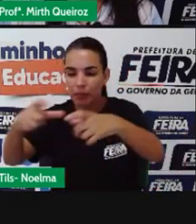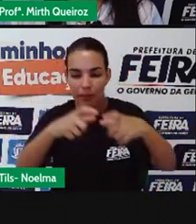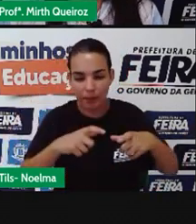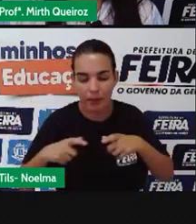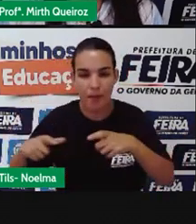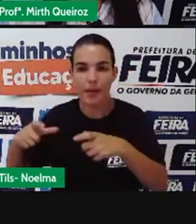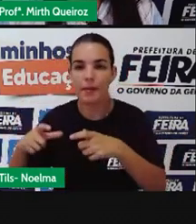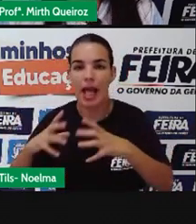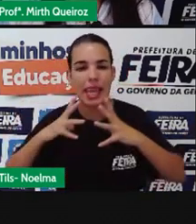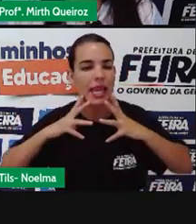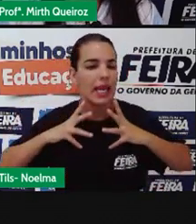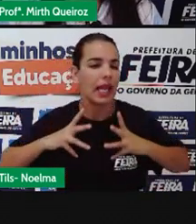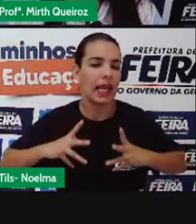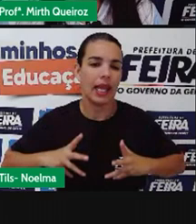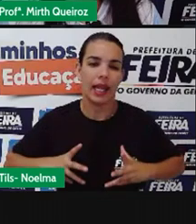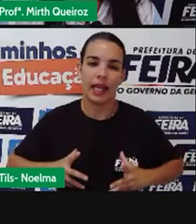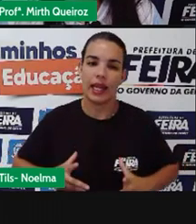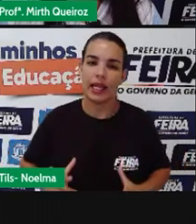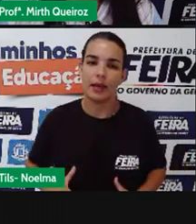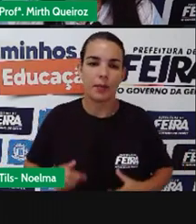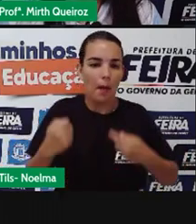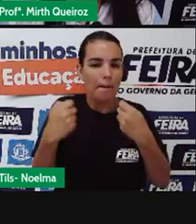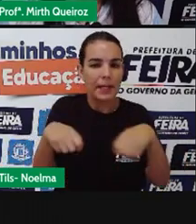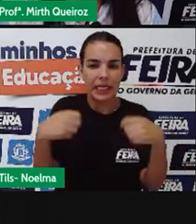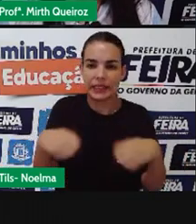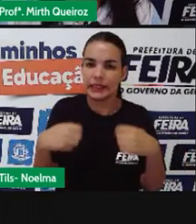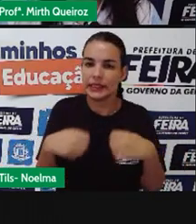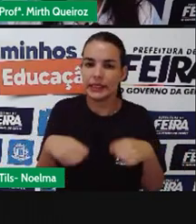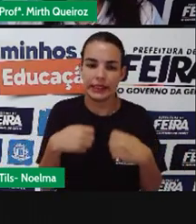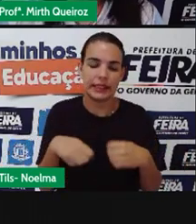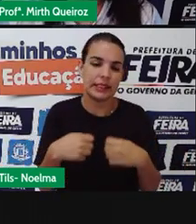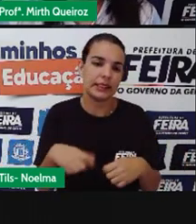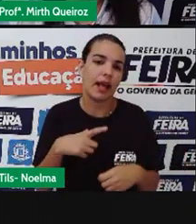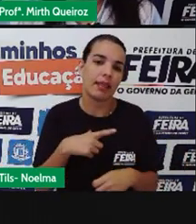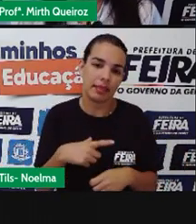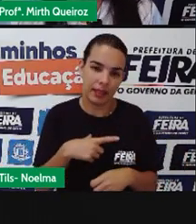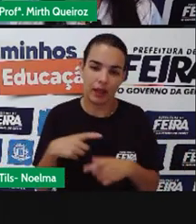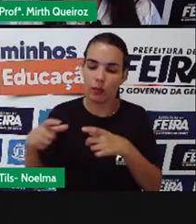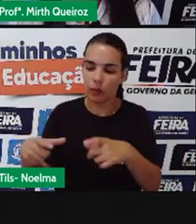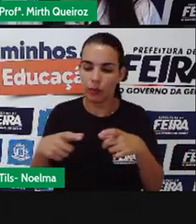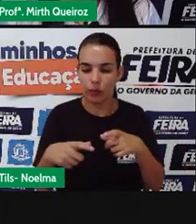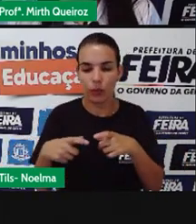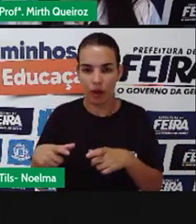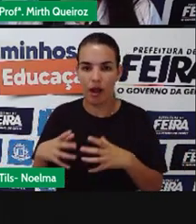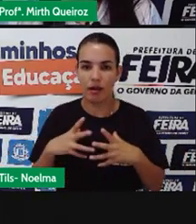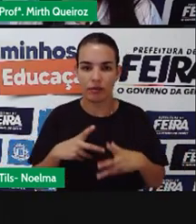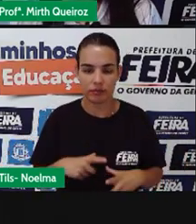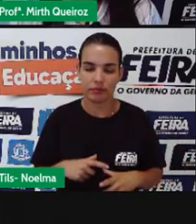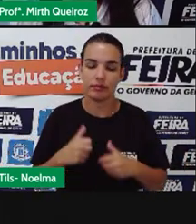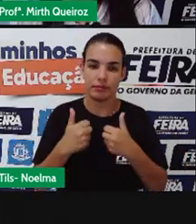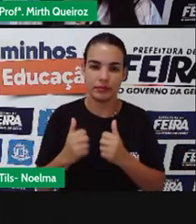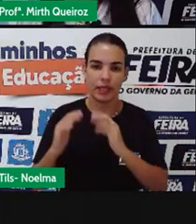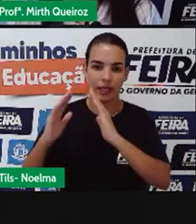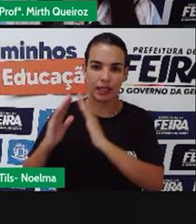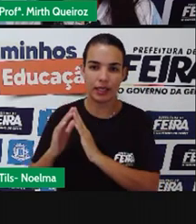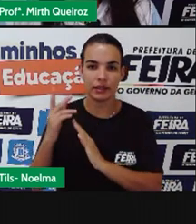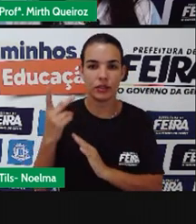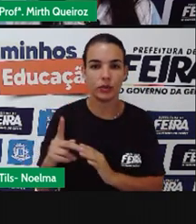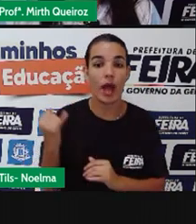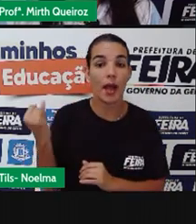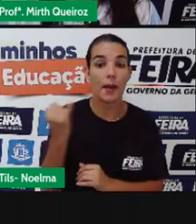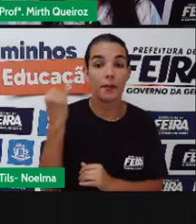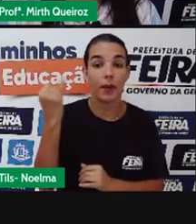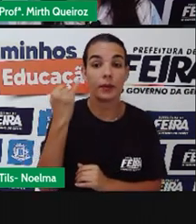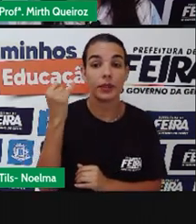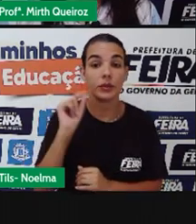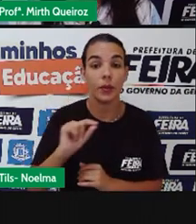nosso corpo ele necessita dessas vezes ambientais convite também precisam ser higienizados aí tranquilo é